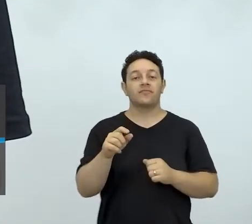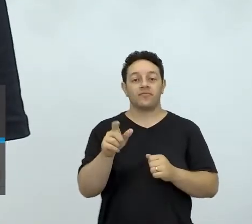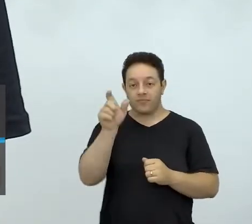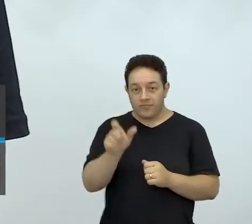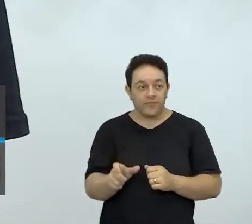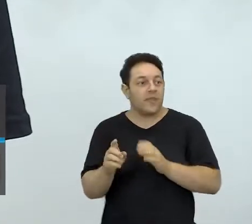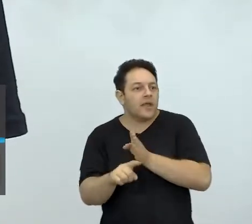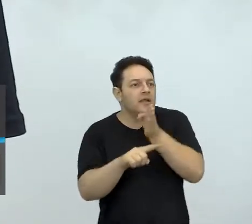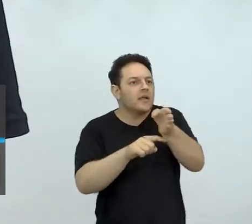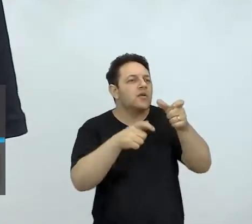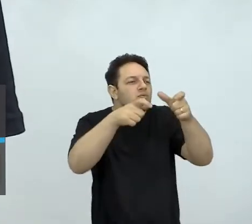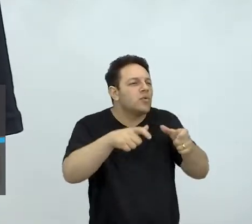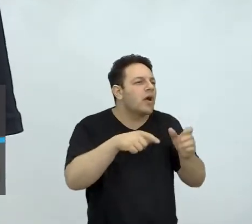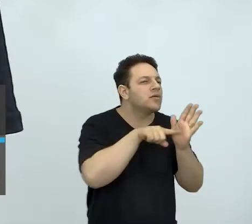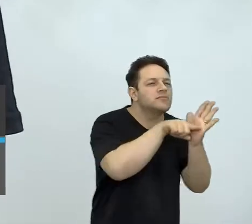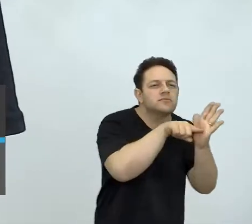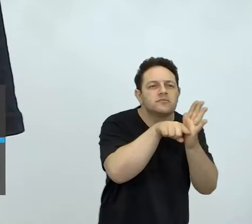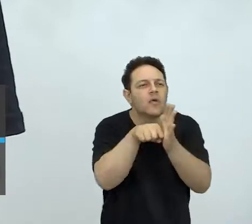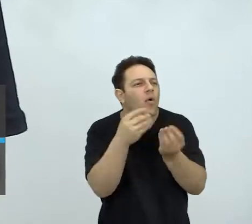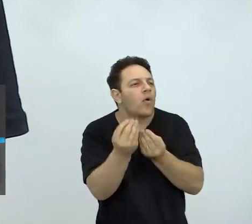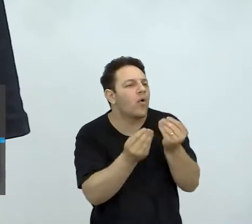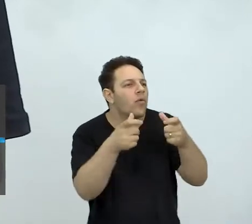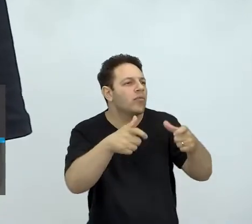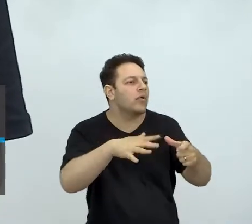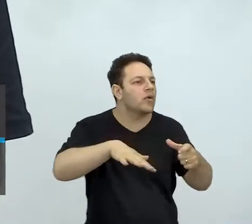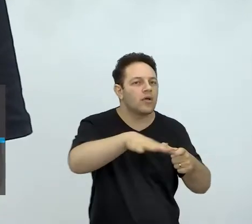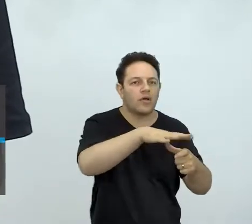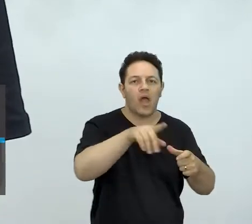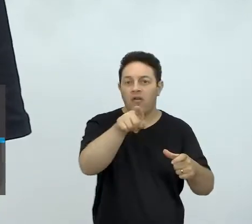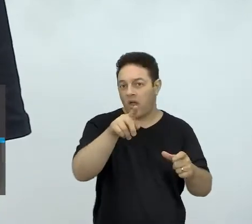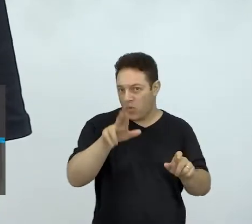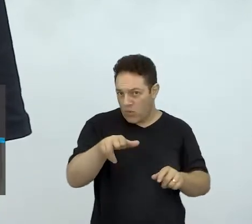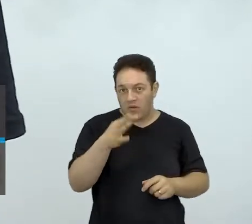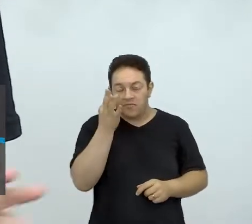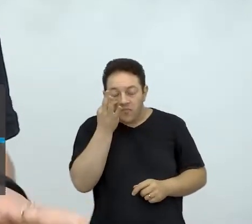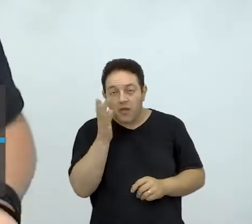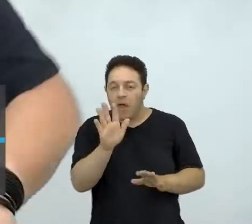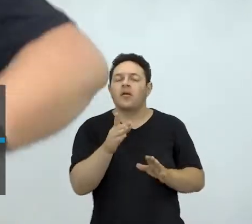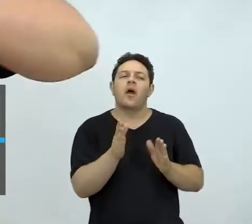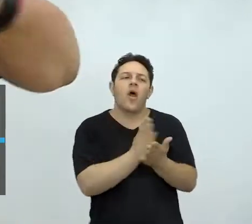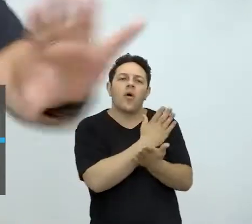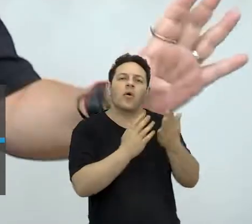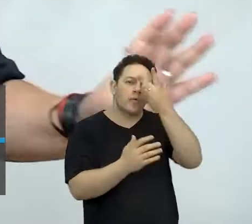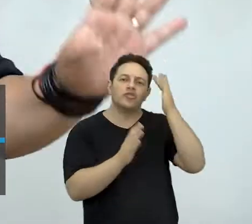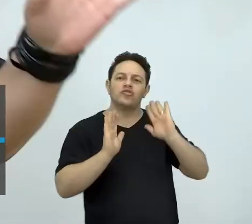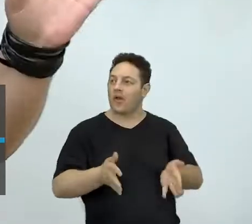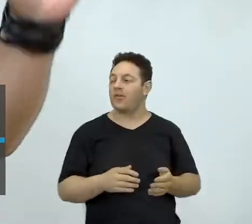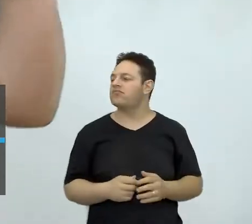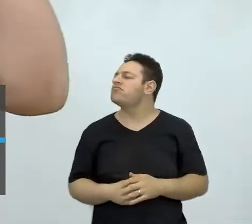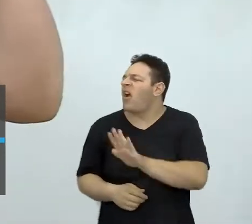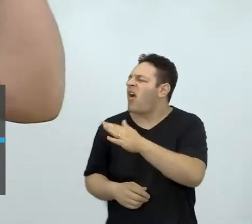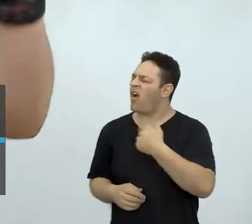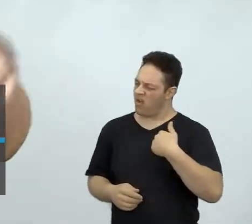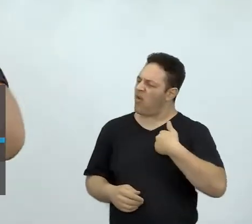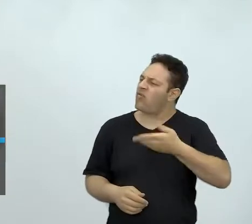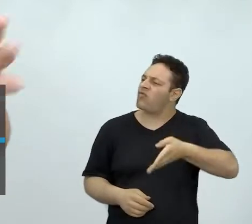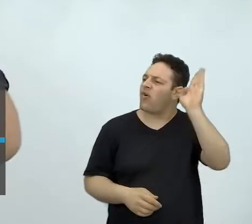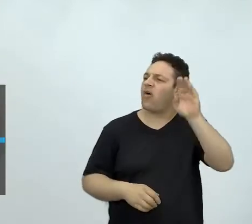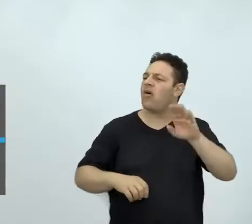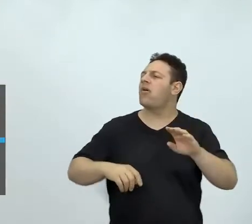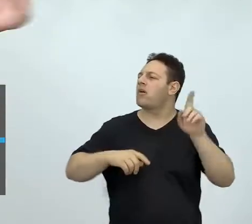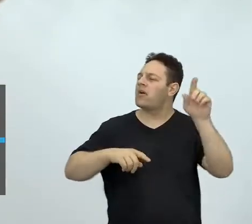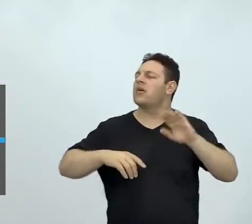eu tenho certeza que se você não vivenciou isso, você já deve ter conhecido pessoas que vivenciaram, que é tipo assim, vou para Santos. Ou, sei